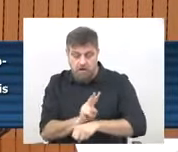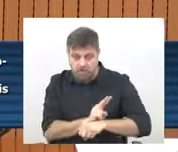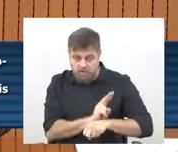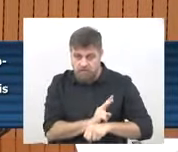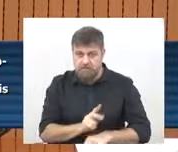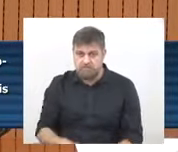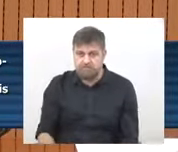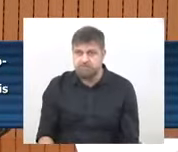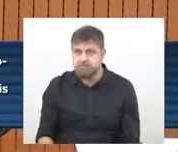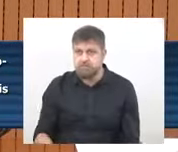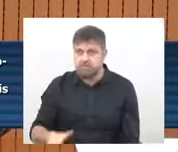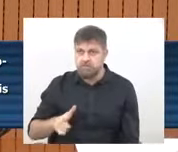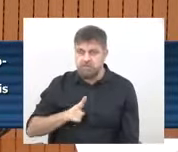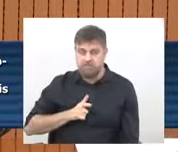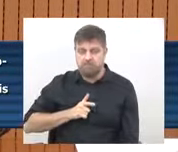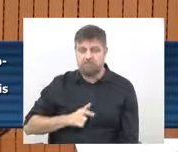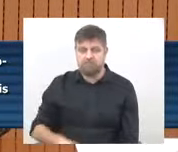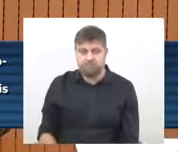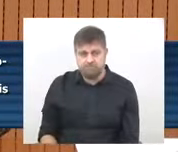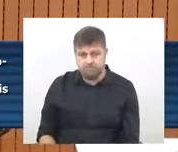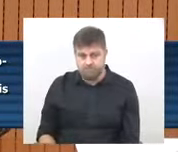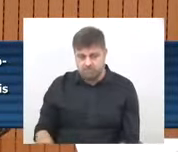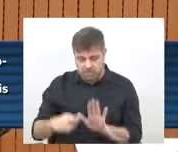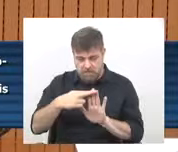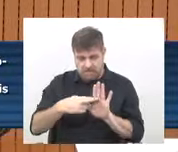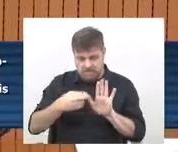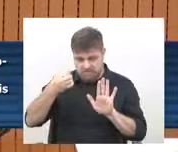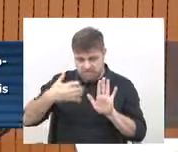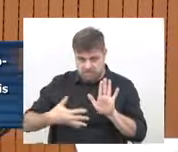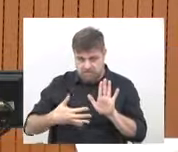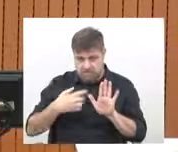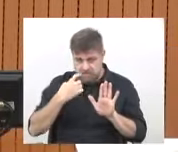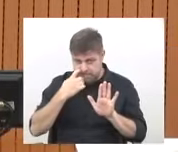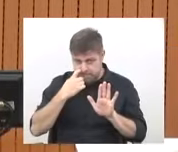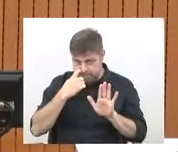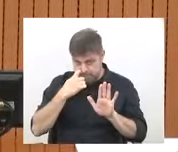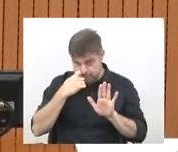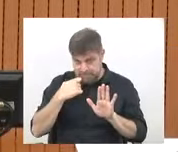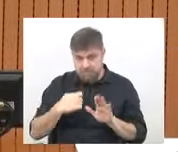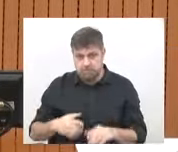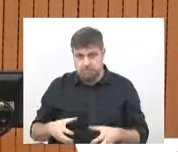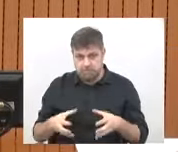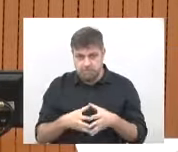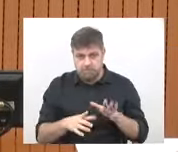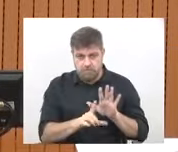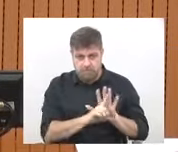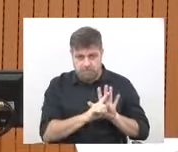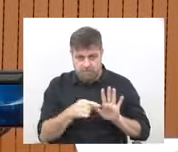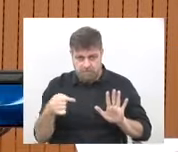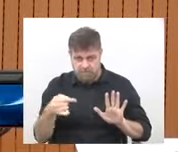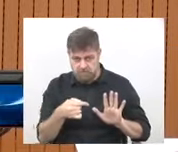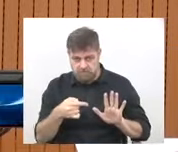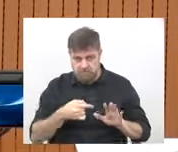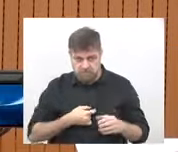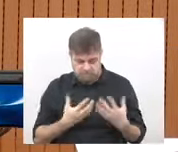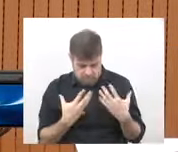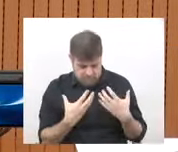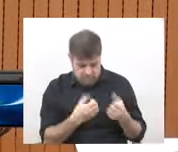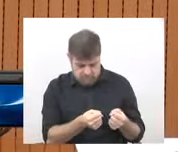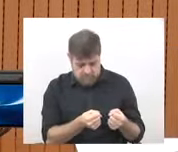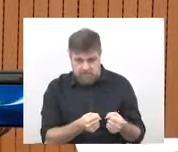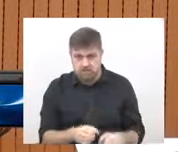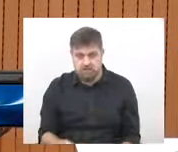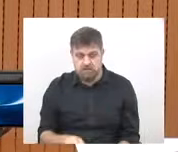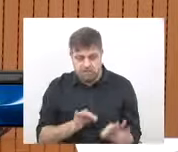PMPCE, e da outras providências. Parecer da Comissão de Constituição e Legalidade é favorável ao